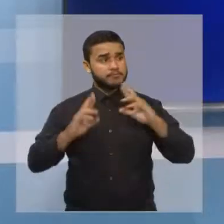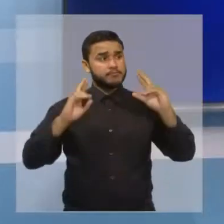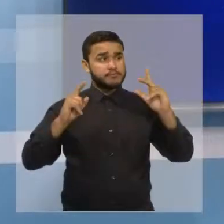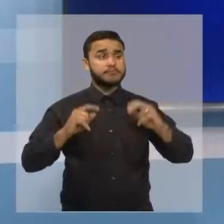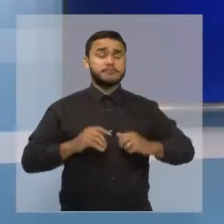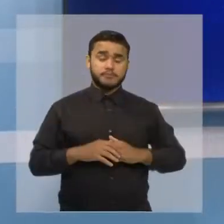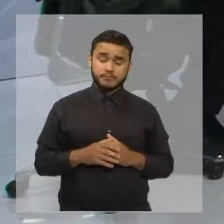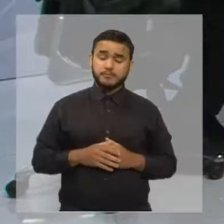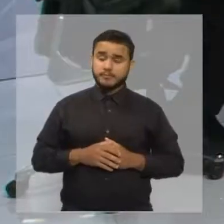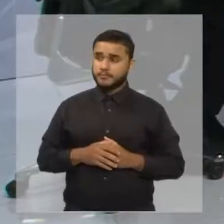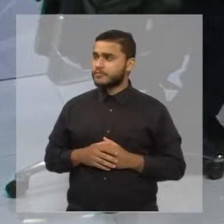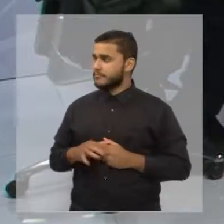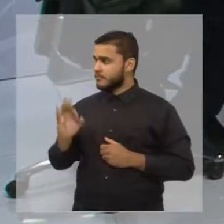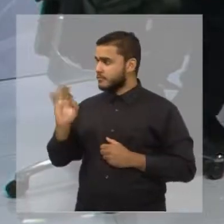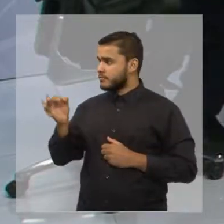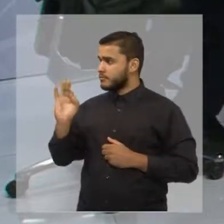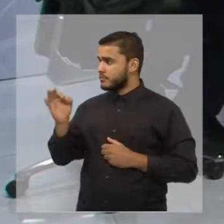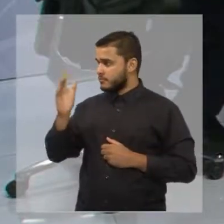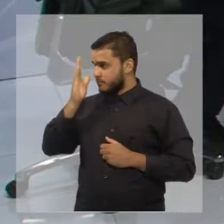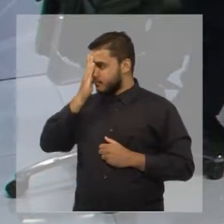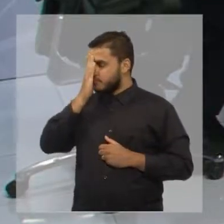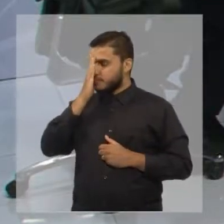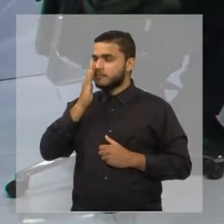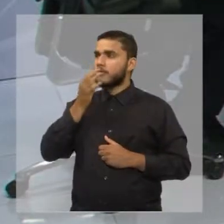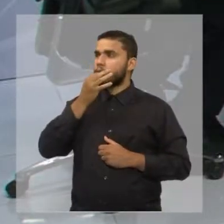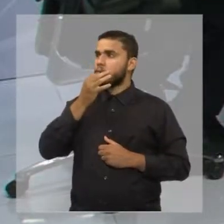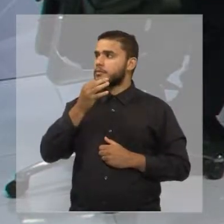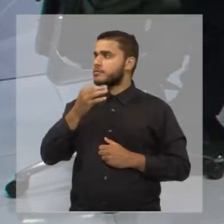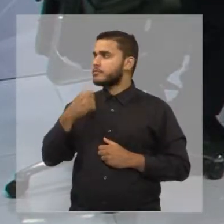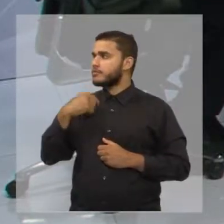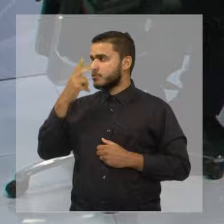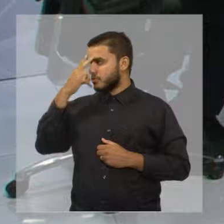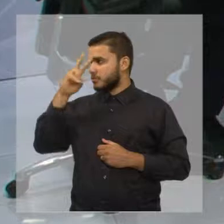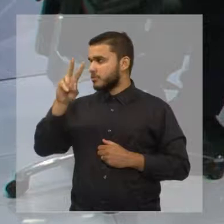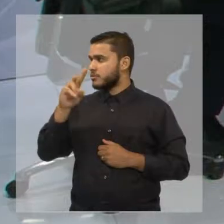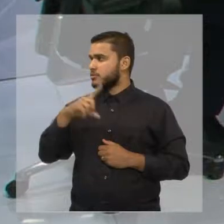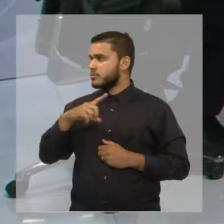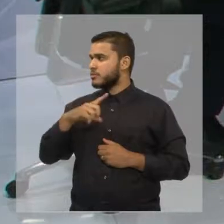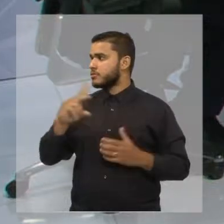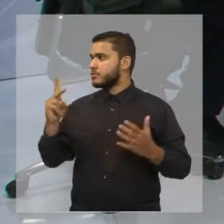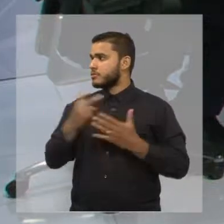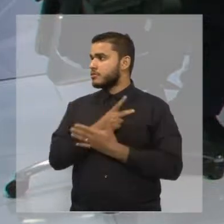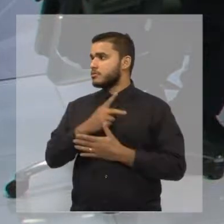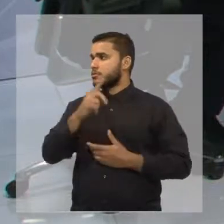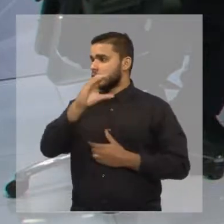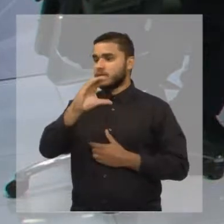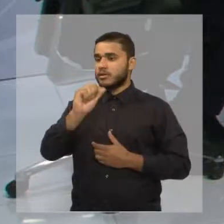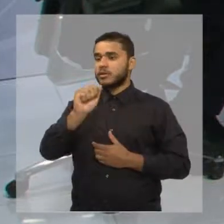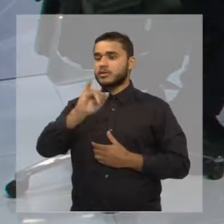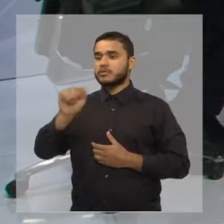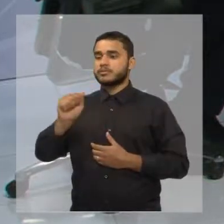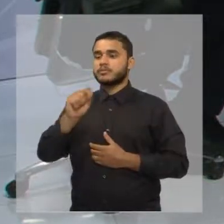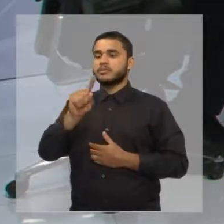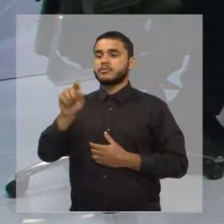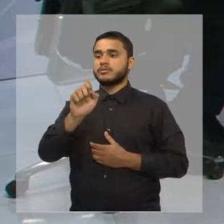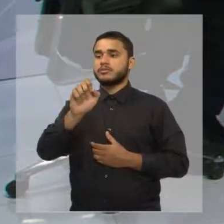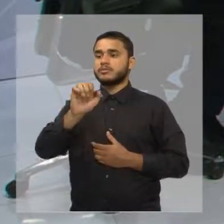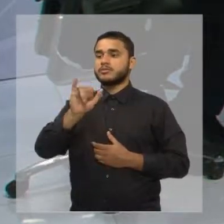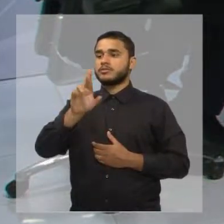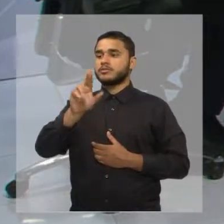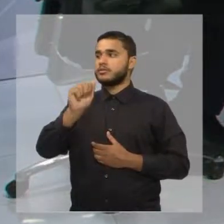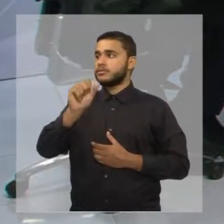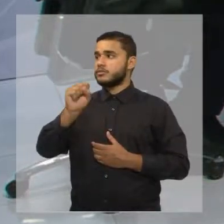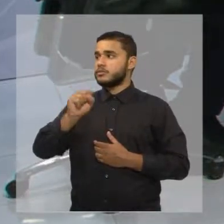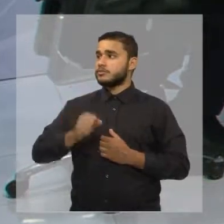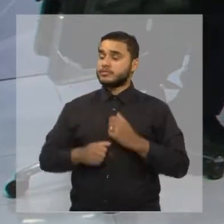relação a mandado de busca coletiva, eu só conheço um caso, na época daquela matança ali nas Cajazeiras. Né? E